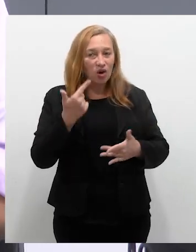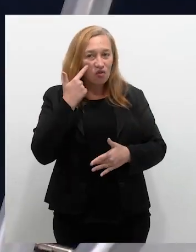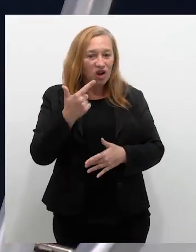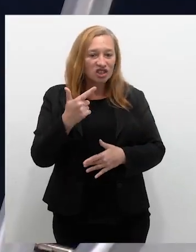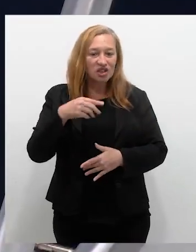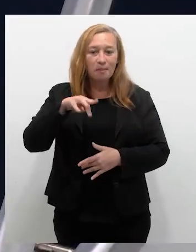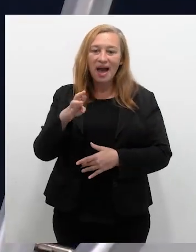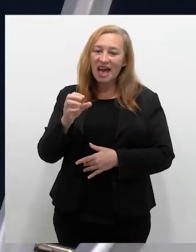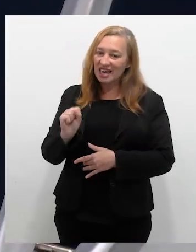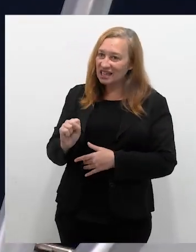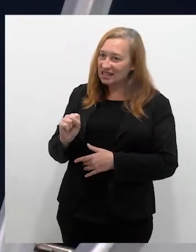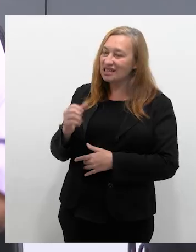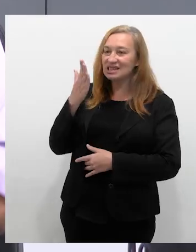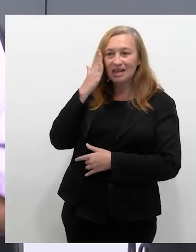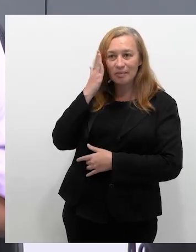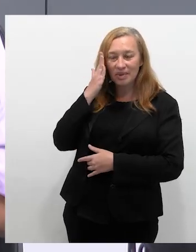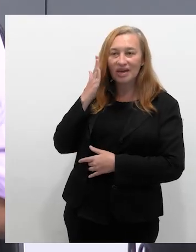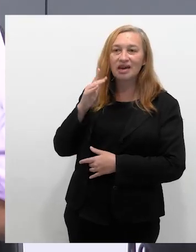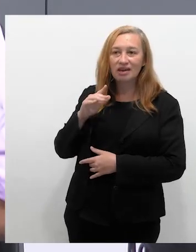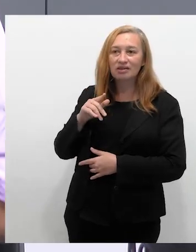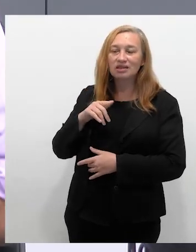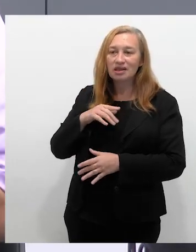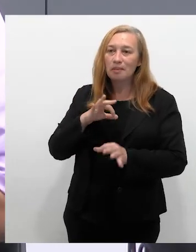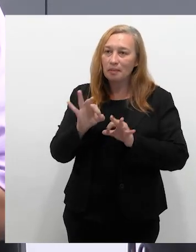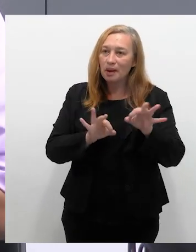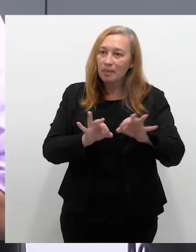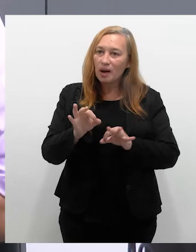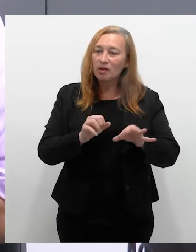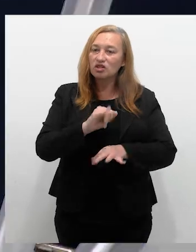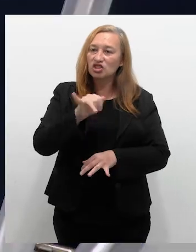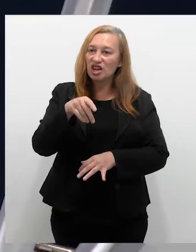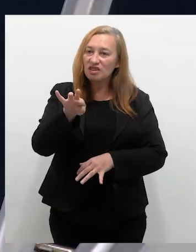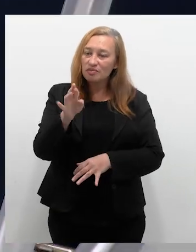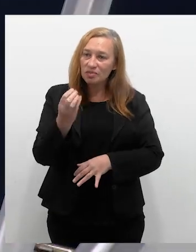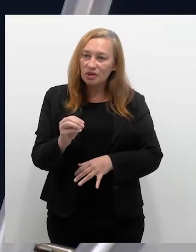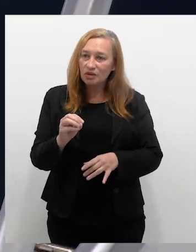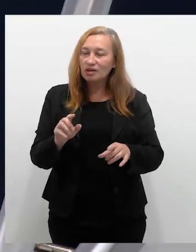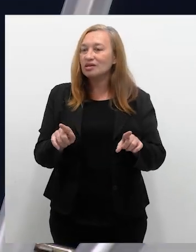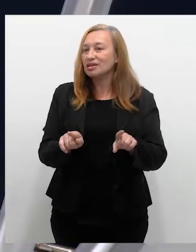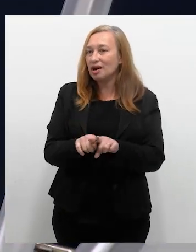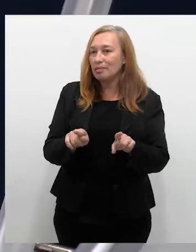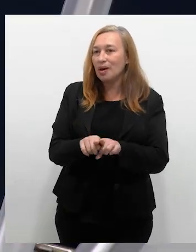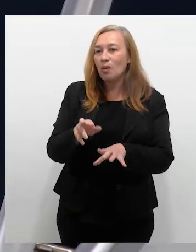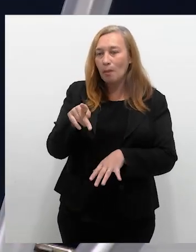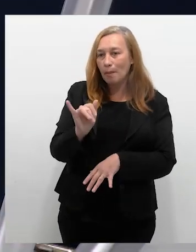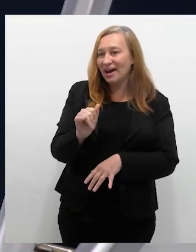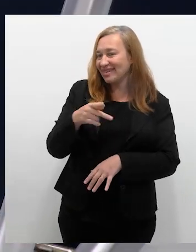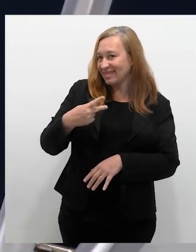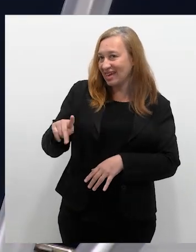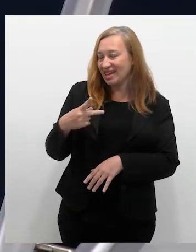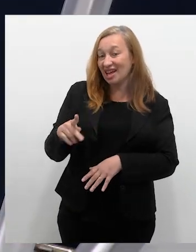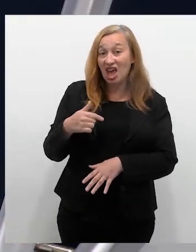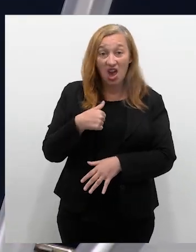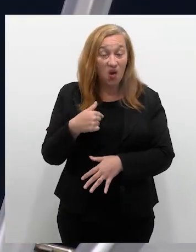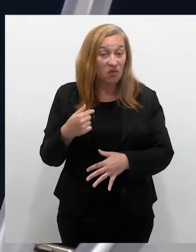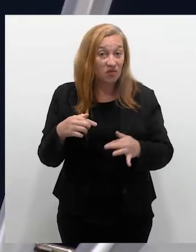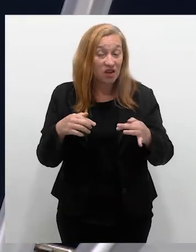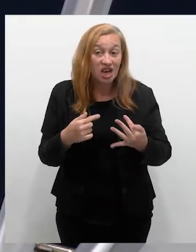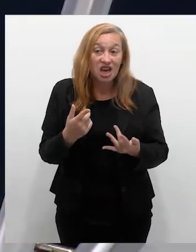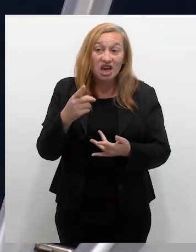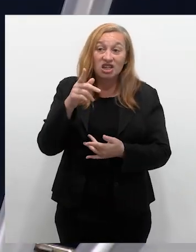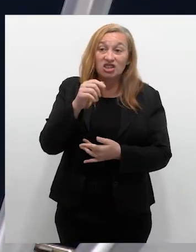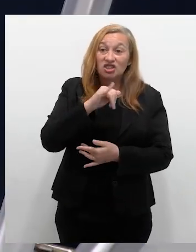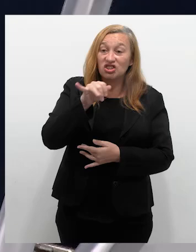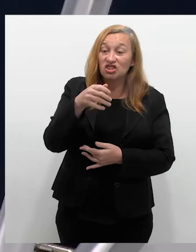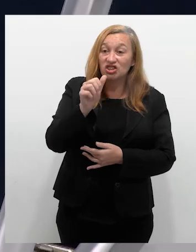Jaiminho. E conquistou o coração do pai dele também, né, com isso, imagino. Nossa, alegria. Eu que tive a honra de ser dirigida pelo Jaime, porque o